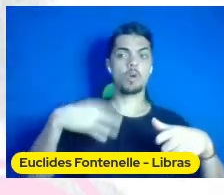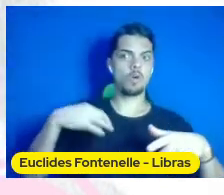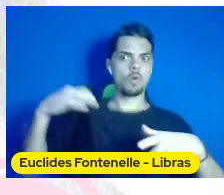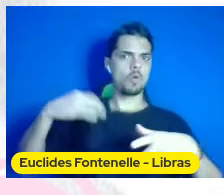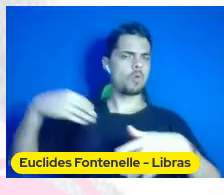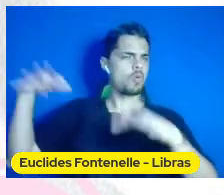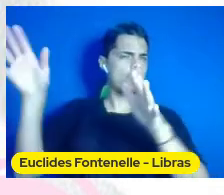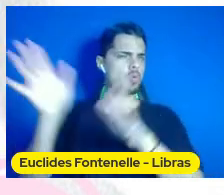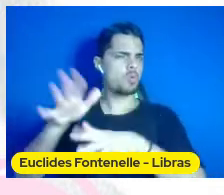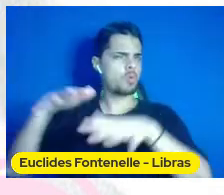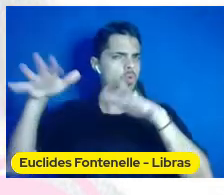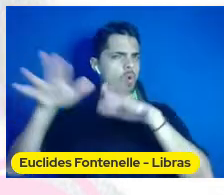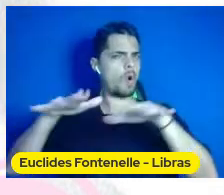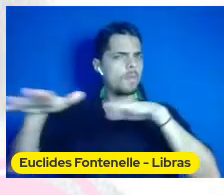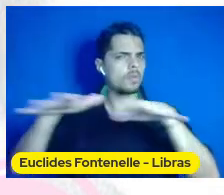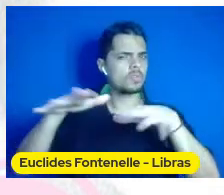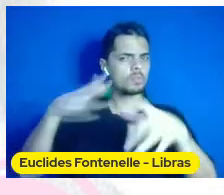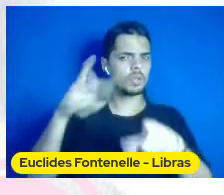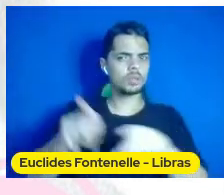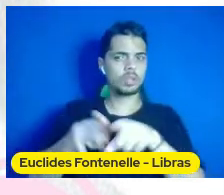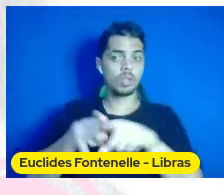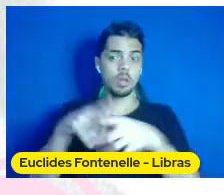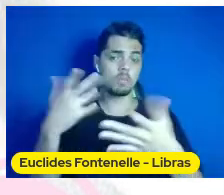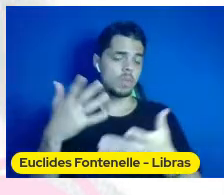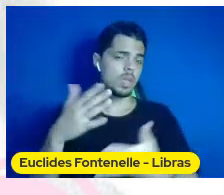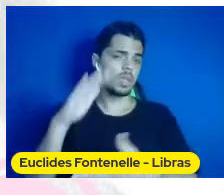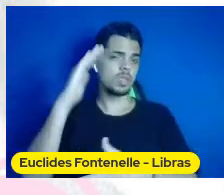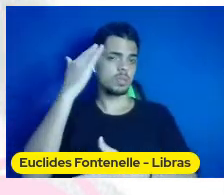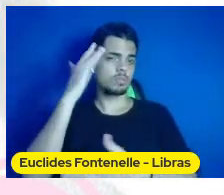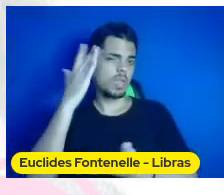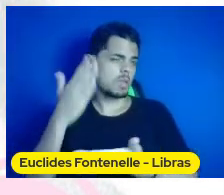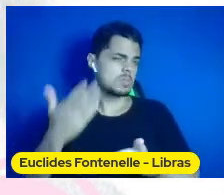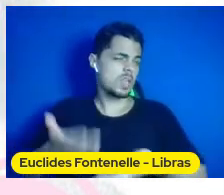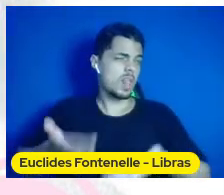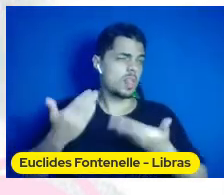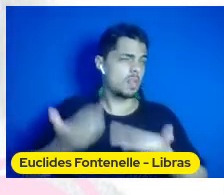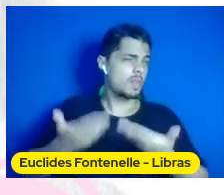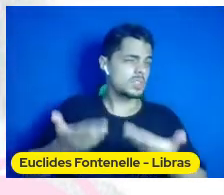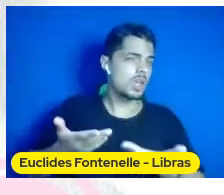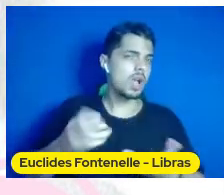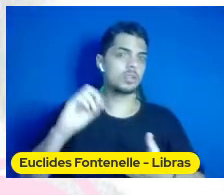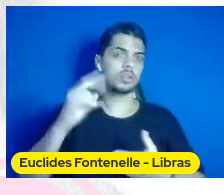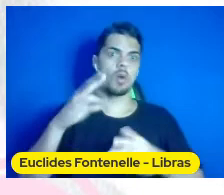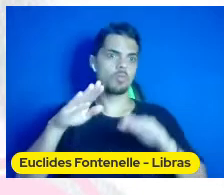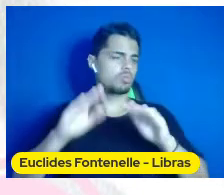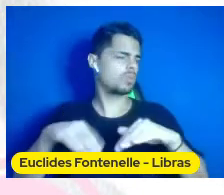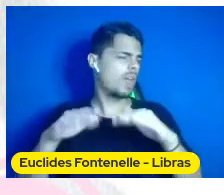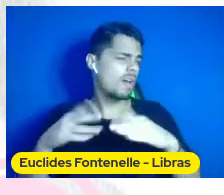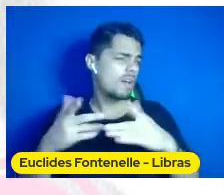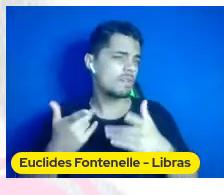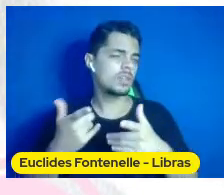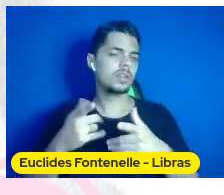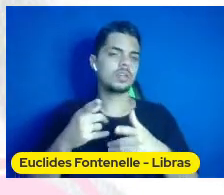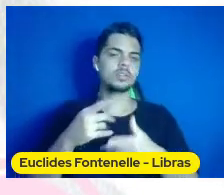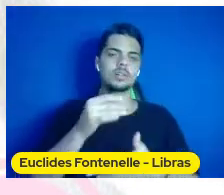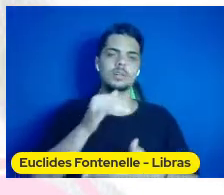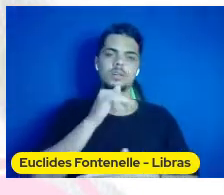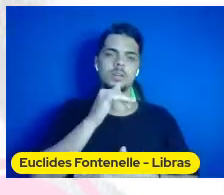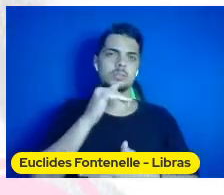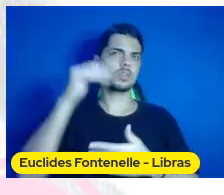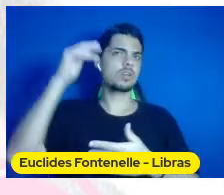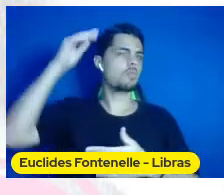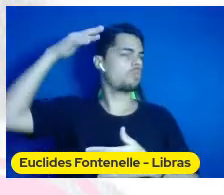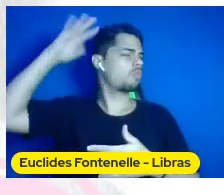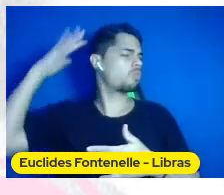né? Se uma roupa é mais pesada, se ela é mais leve, se um cabelo, o jeito que o cabelo se